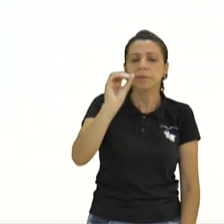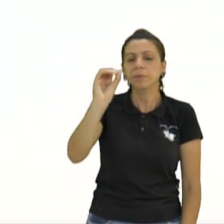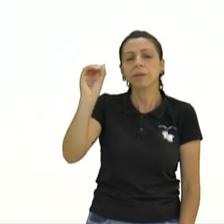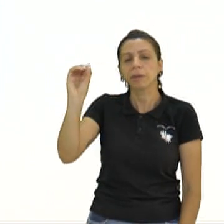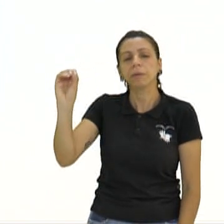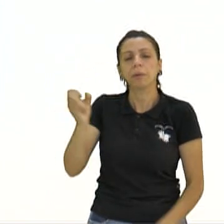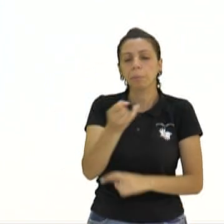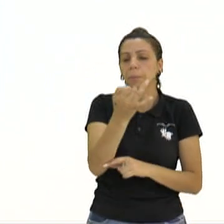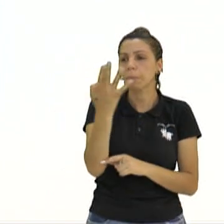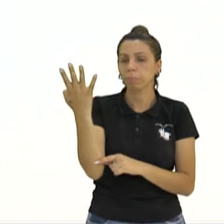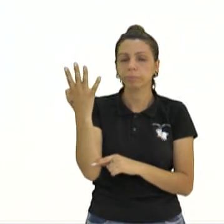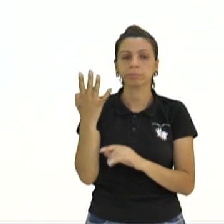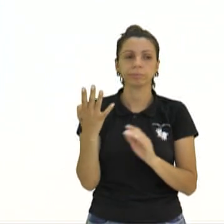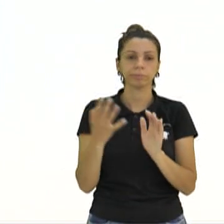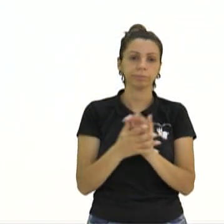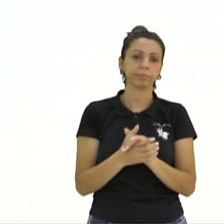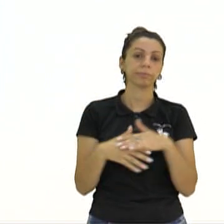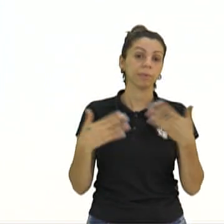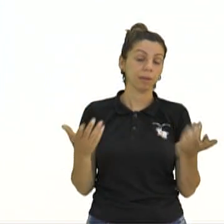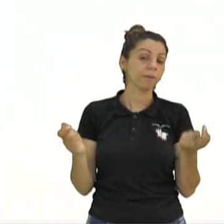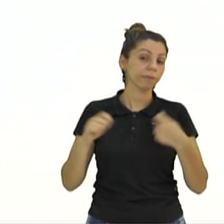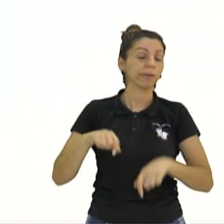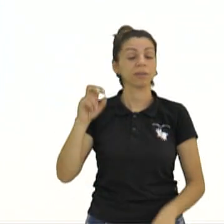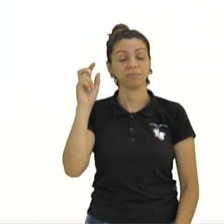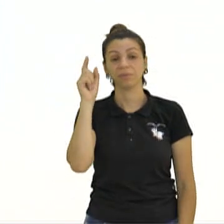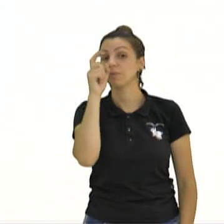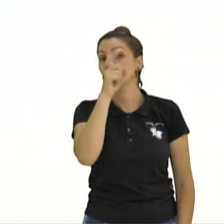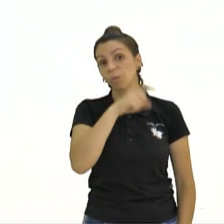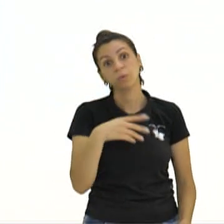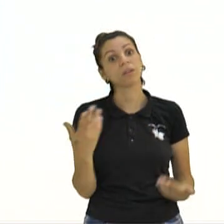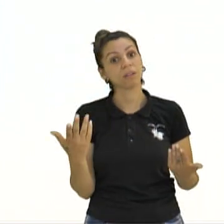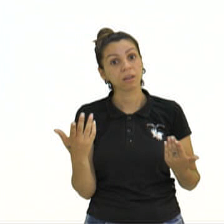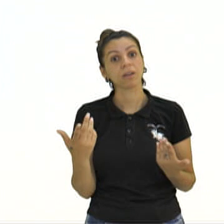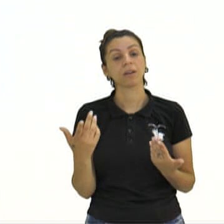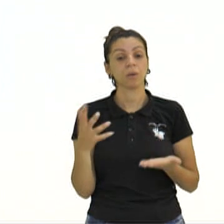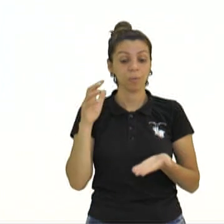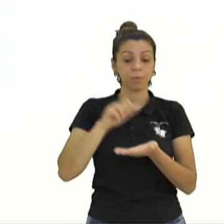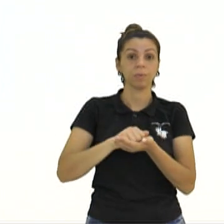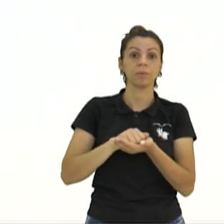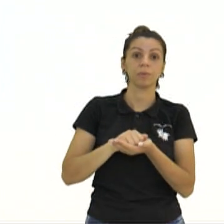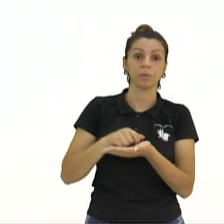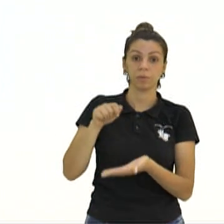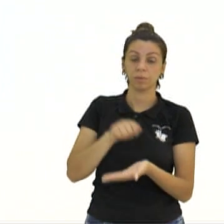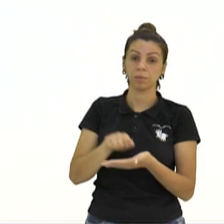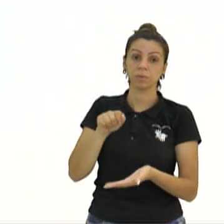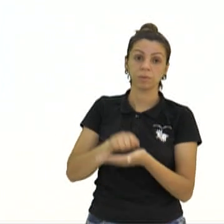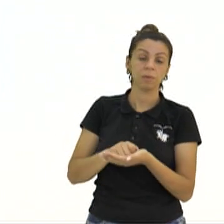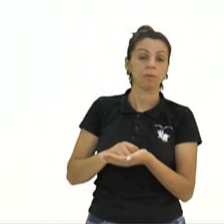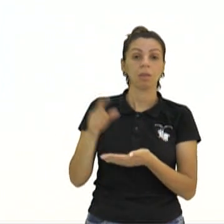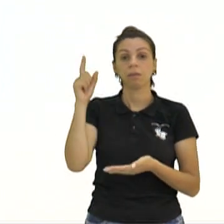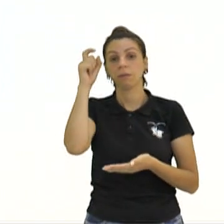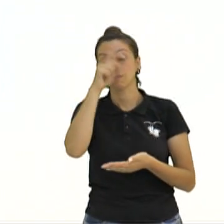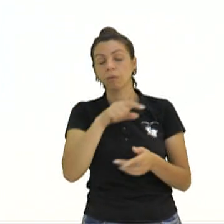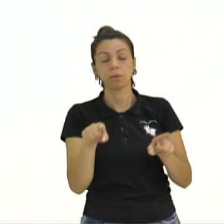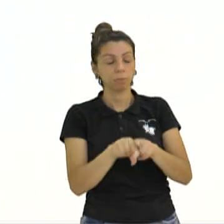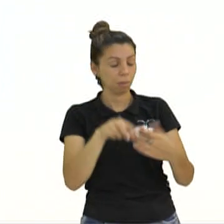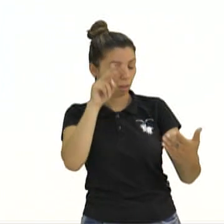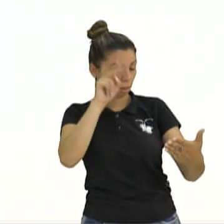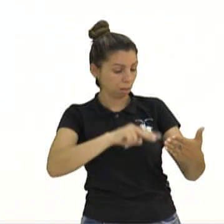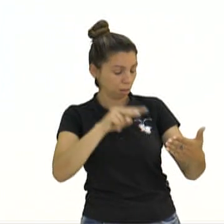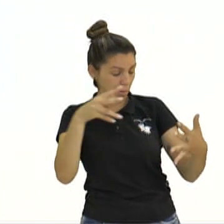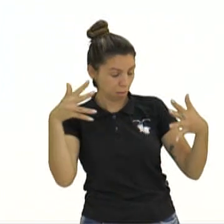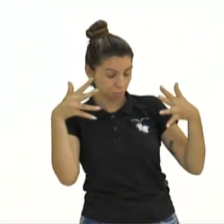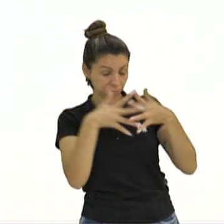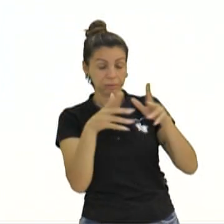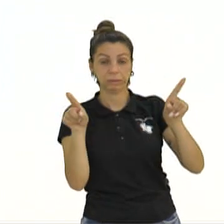tá? E isso dificulta muito o quê? Dificulta o registro, a escrita, dificulta a leitura e dificulta